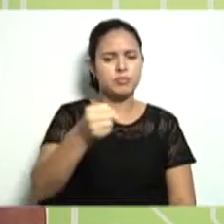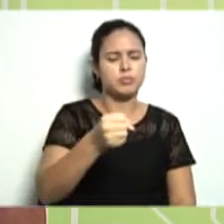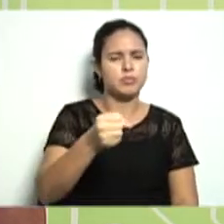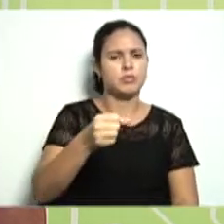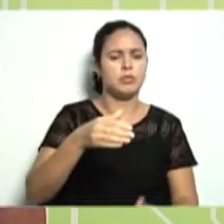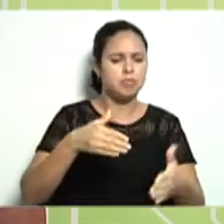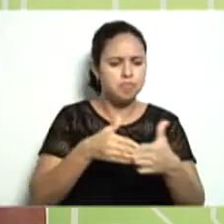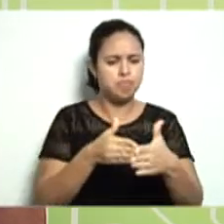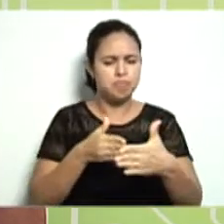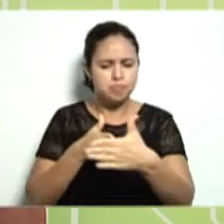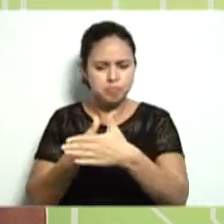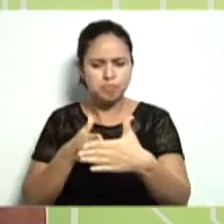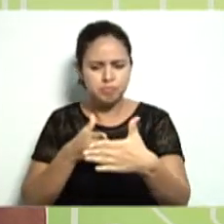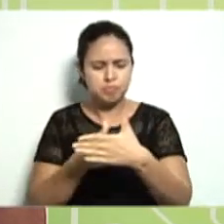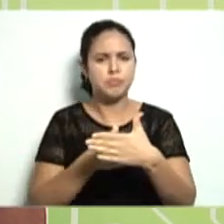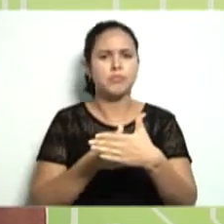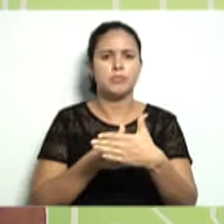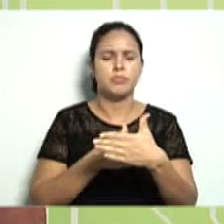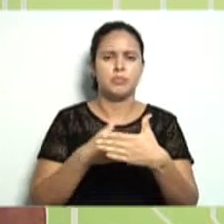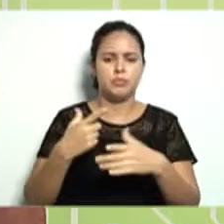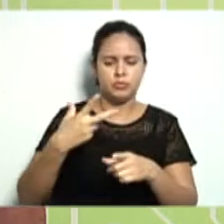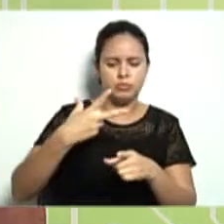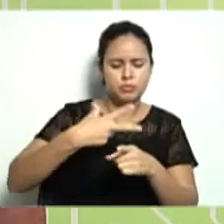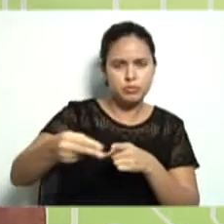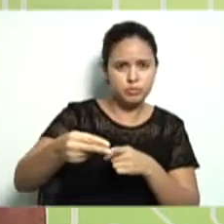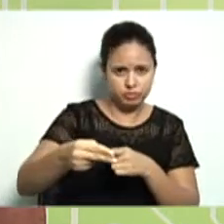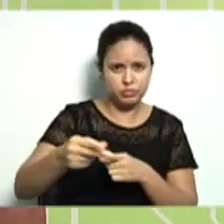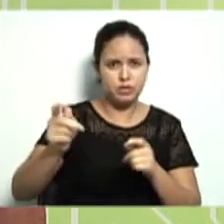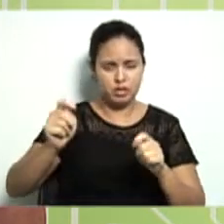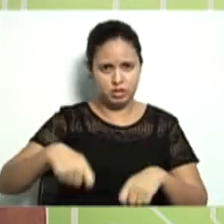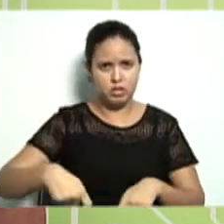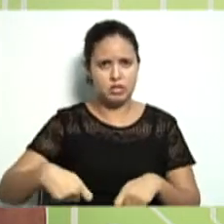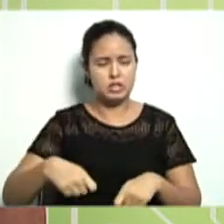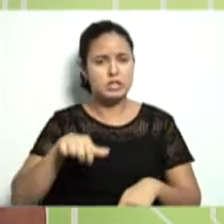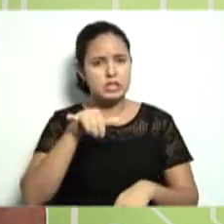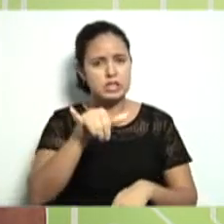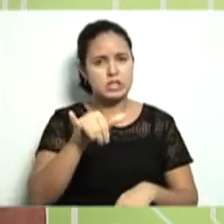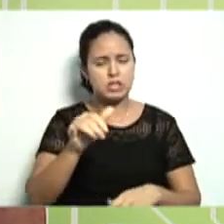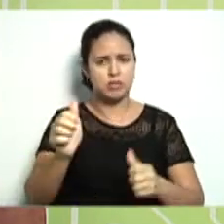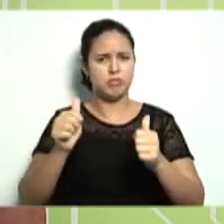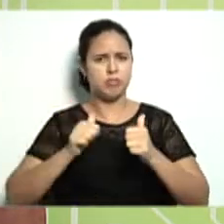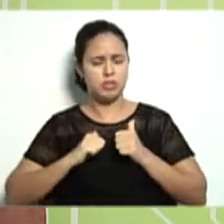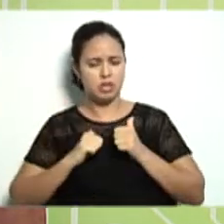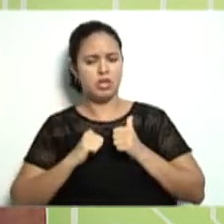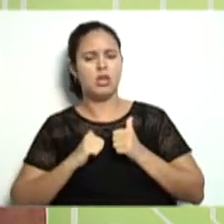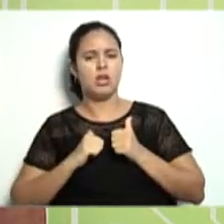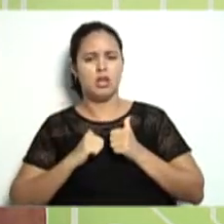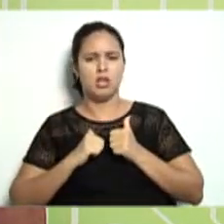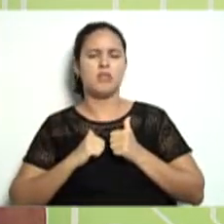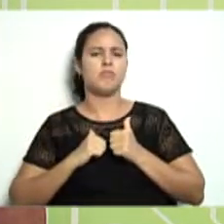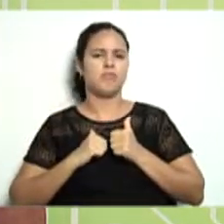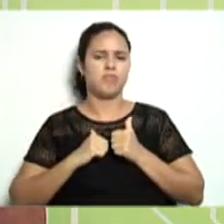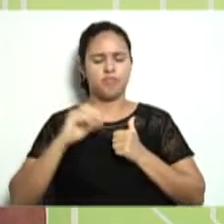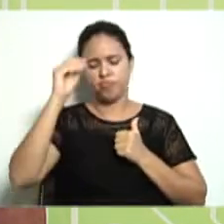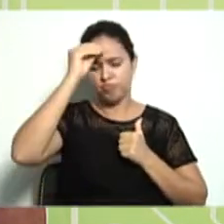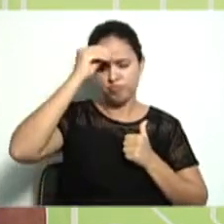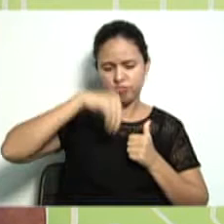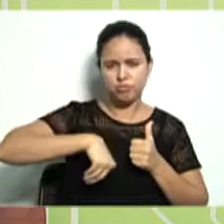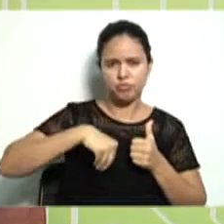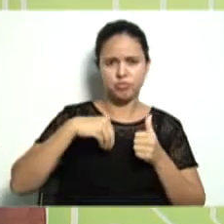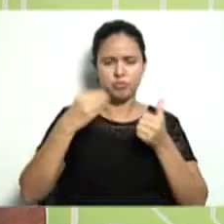obstáculos, bastante desafios a serem vencidos. E se a gente não der o nosso melhor, muitas vezes vai desanimar e vai